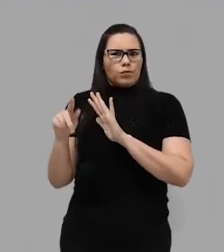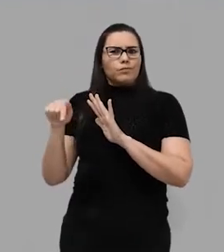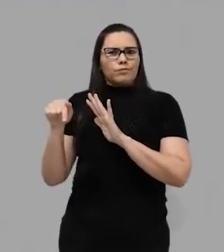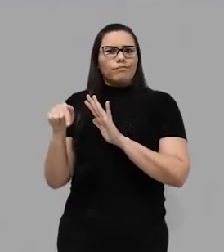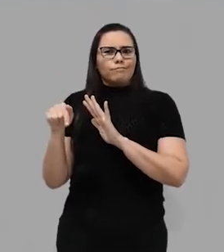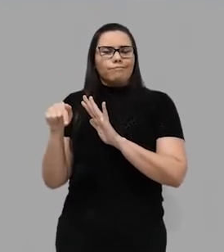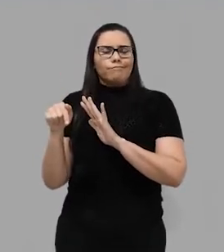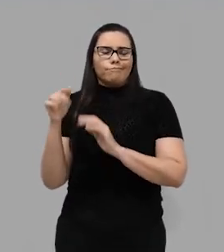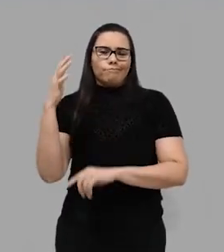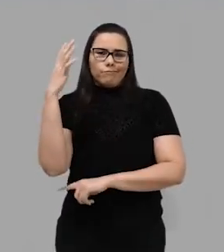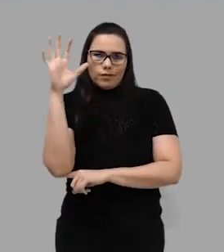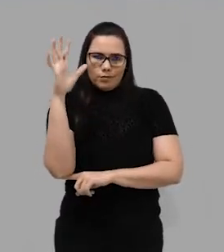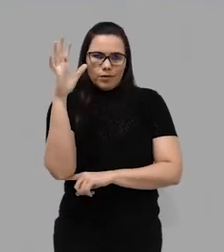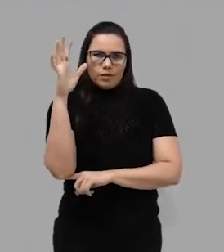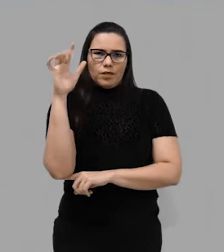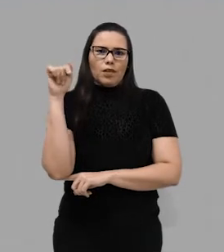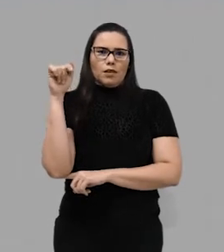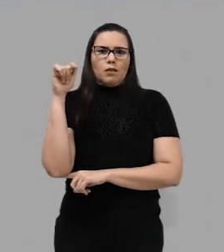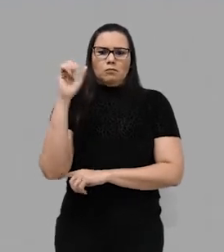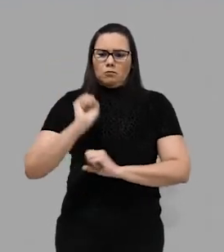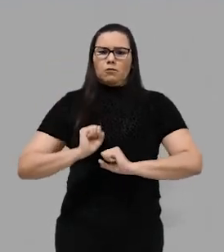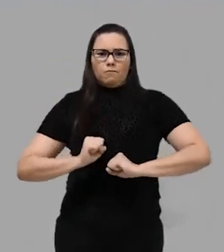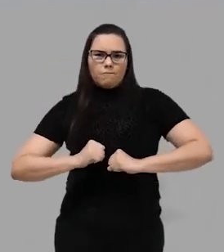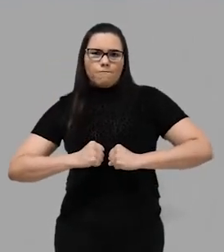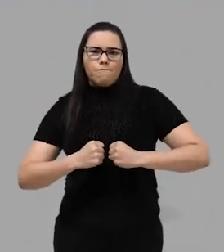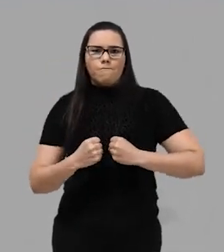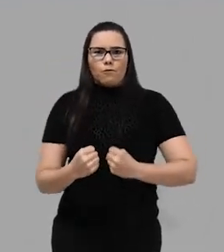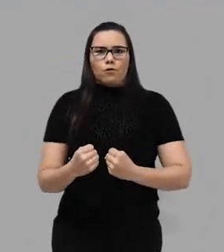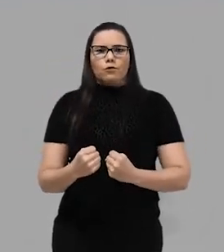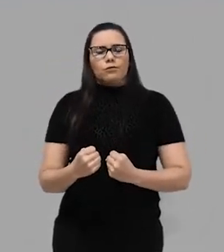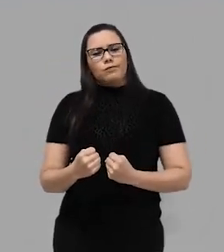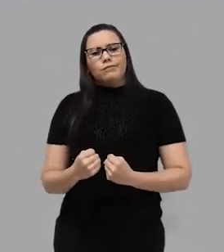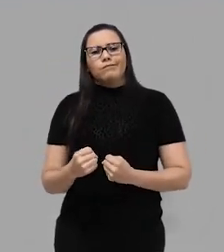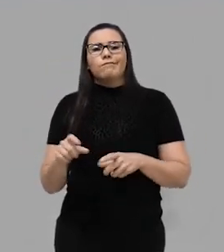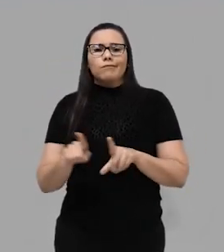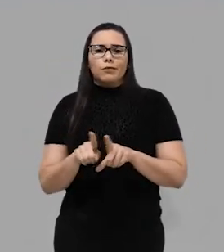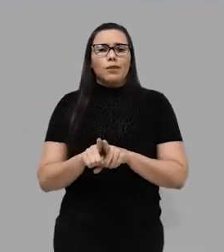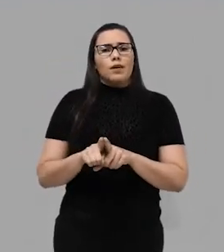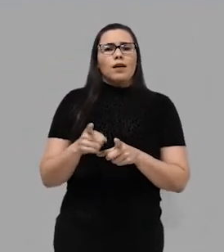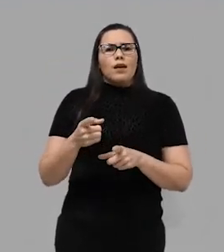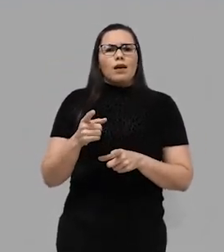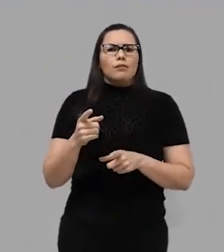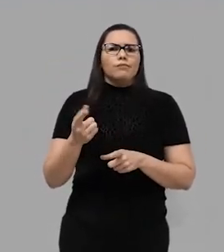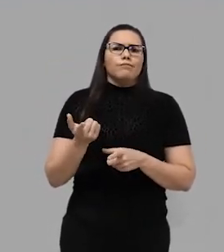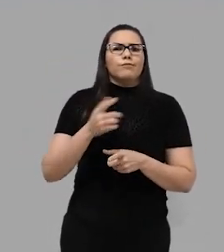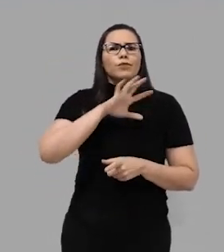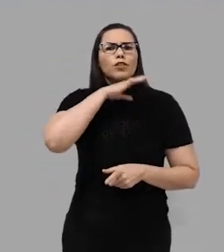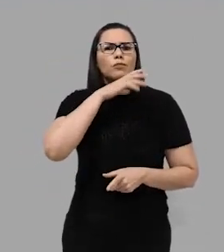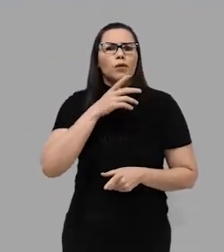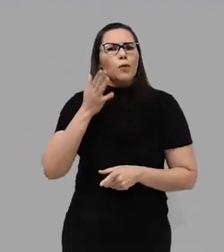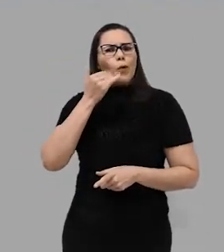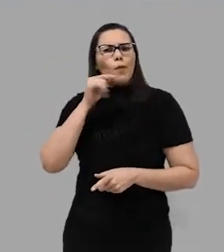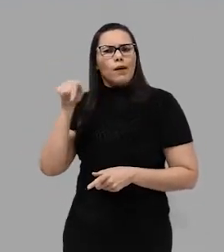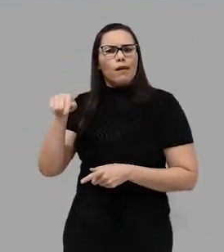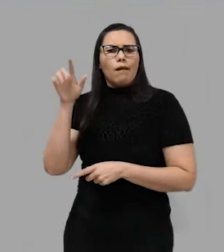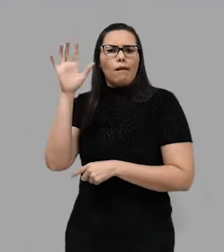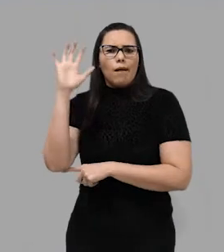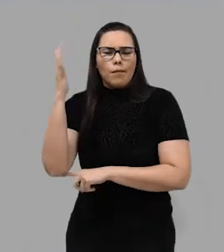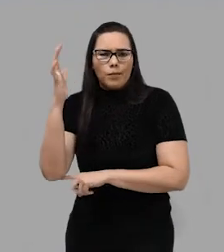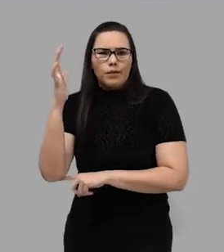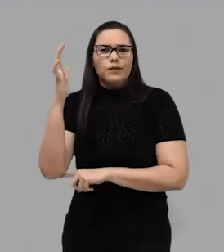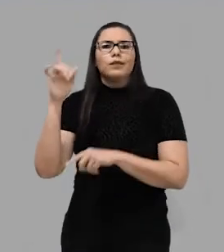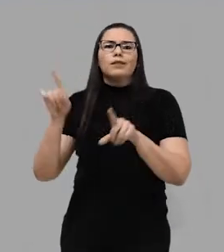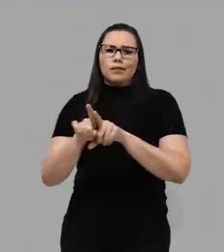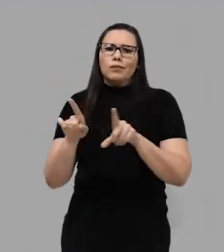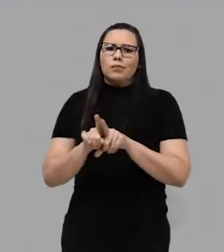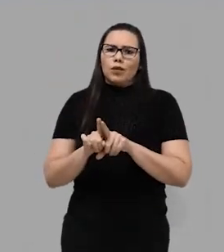da planta. Consequentemente, os indivíduos que se alimentarem dessa planta também vai aumentar a sua massa. A